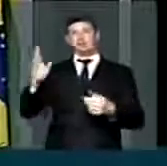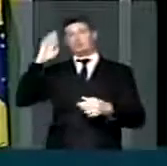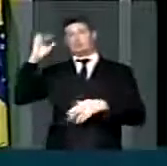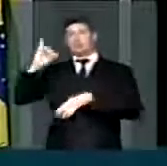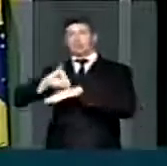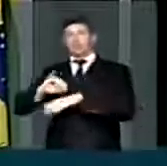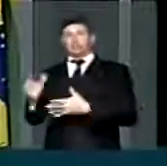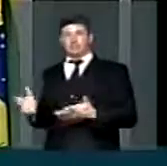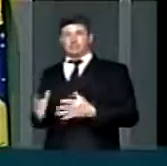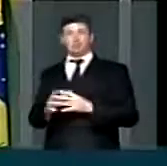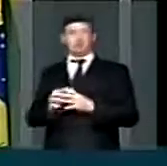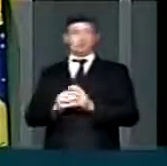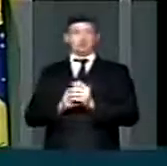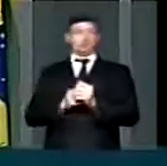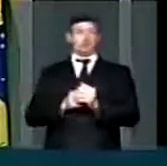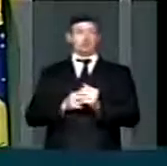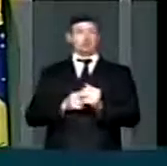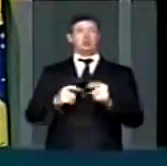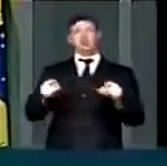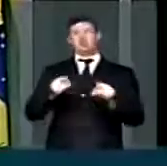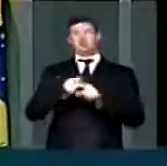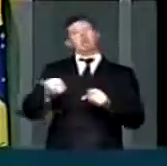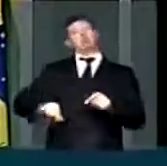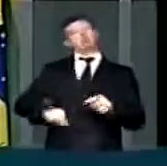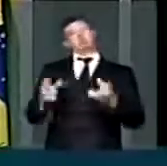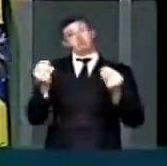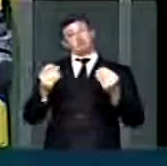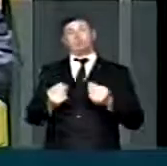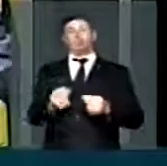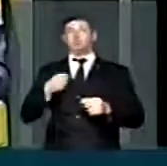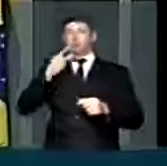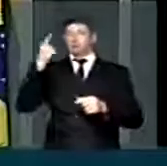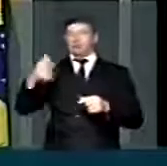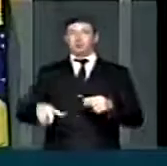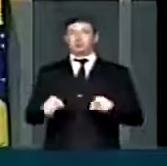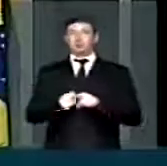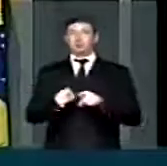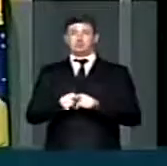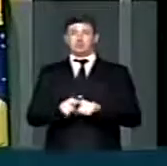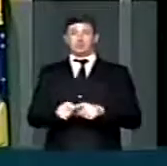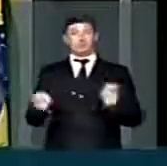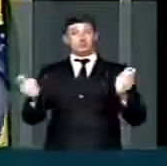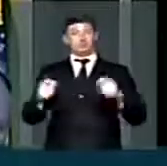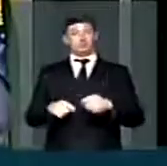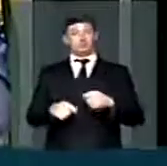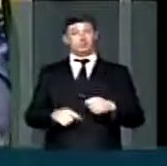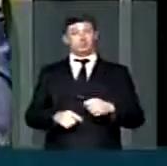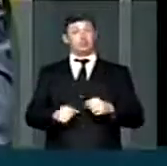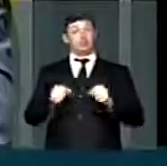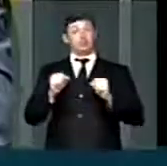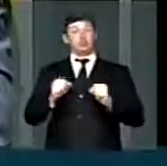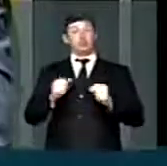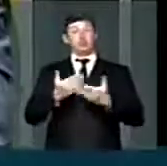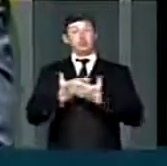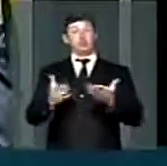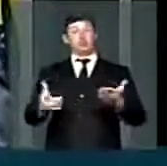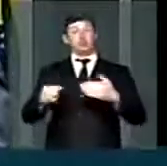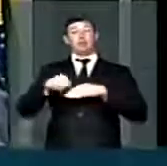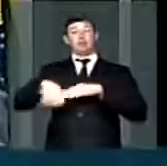centros, à capital, também estão sofrendo muito. Eu preciso registrar também a possibilidade do colapso no